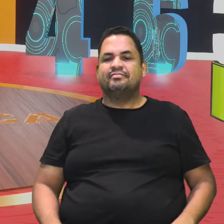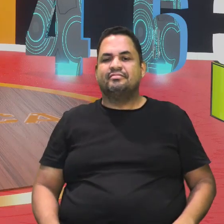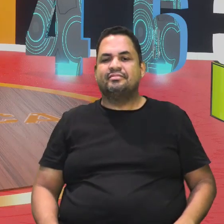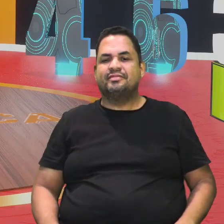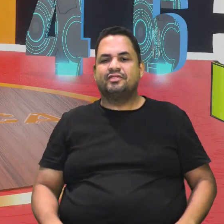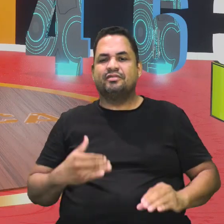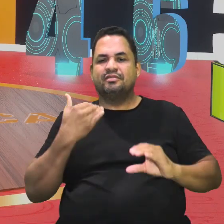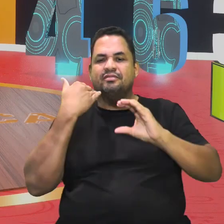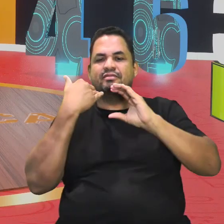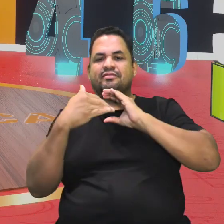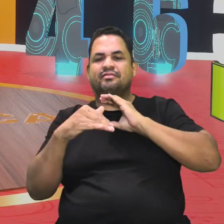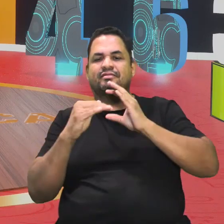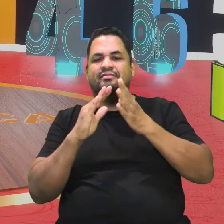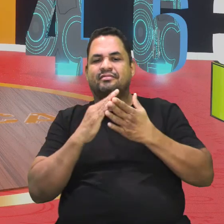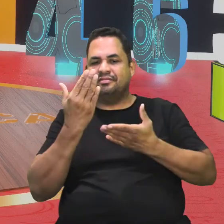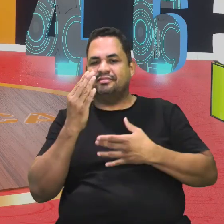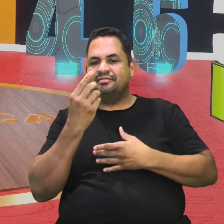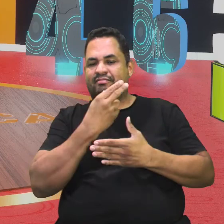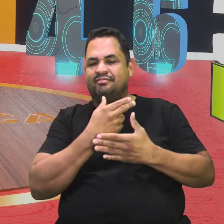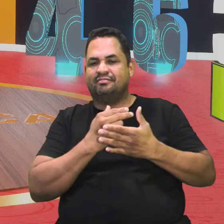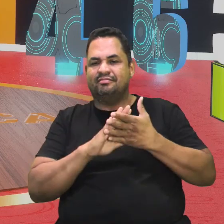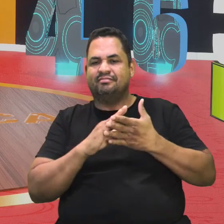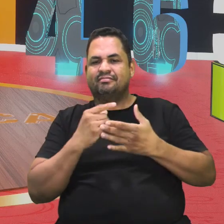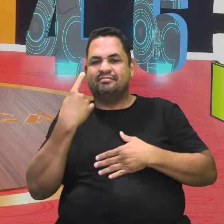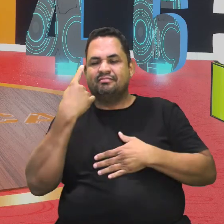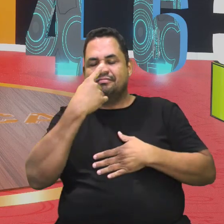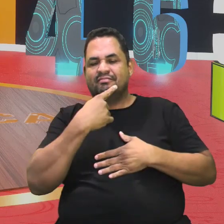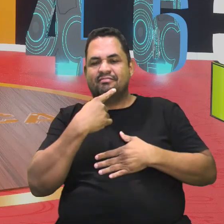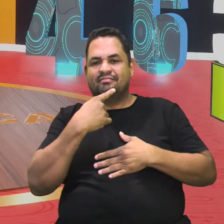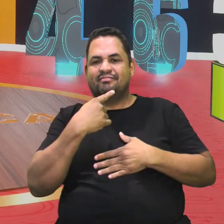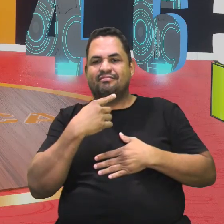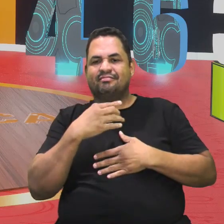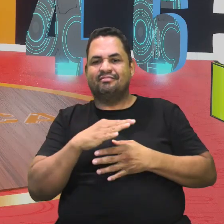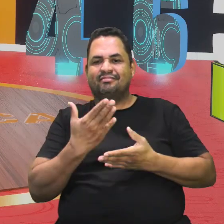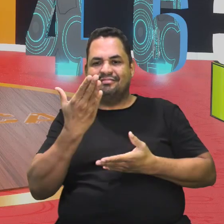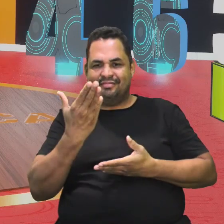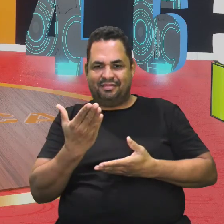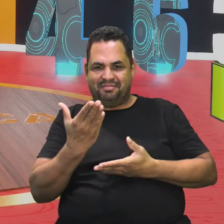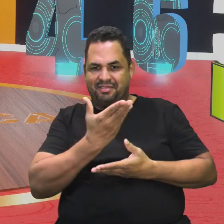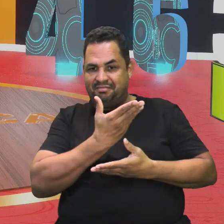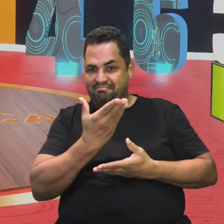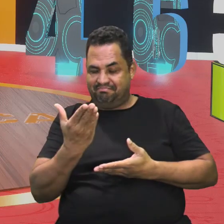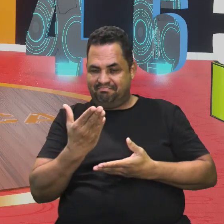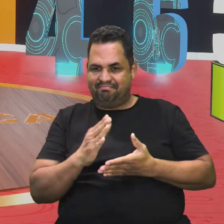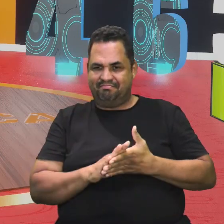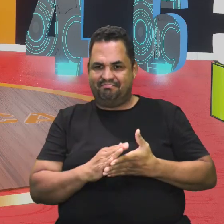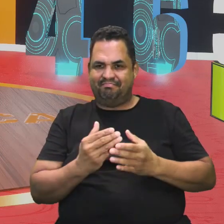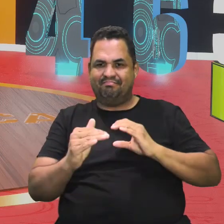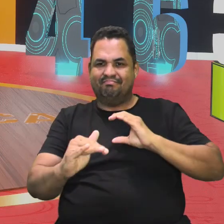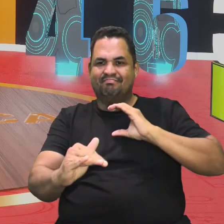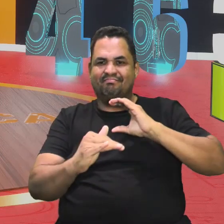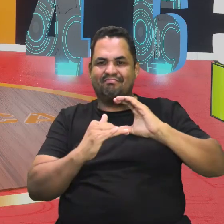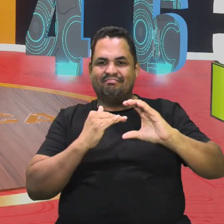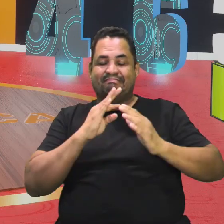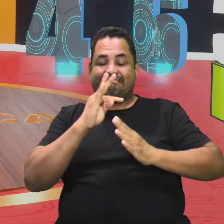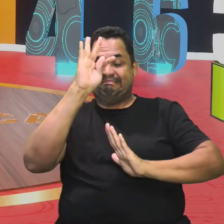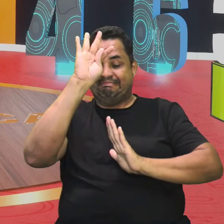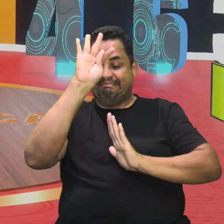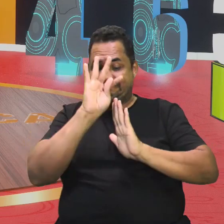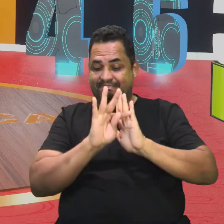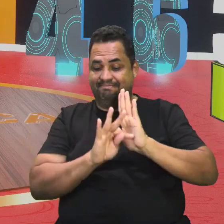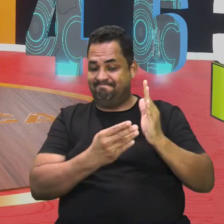mandei um emoji para uma pessoa, eu não sabia, eu mandei um emoji, recebi um